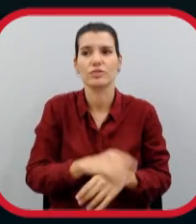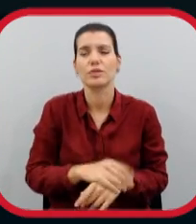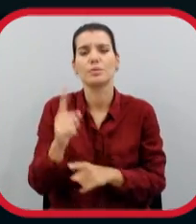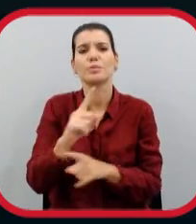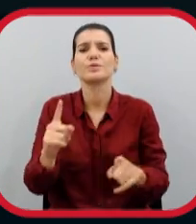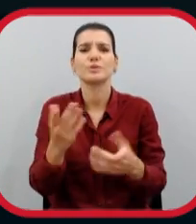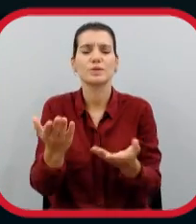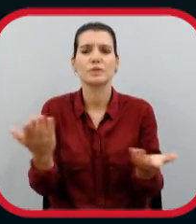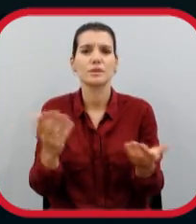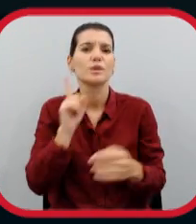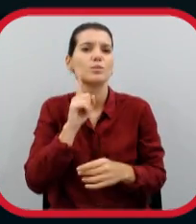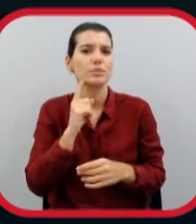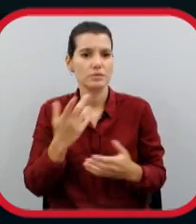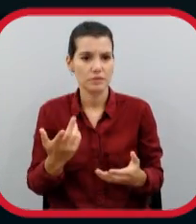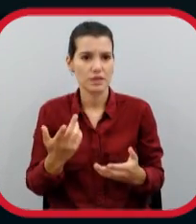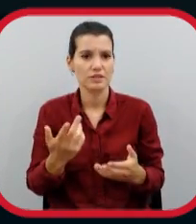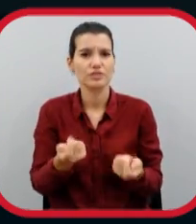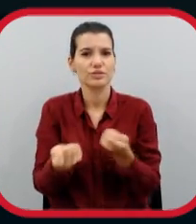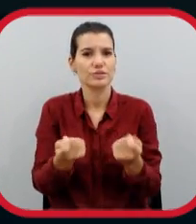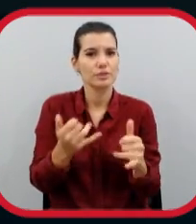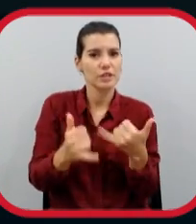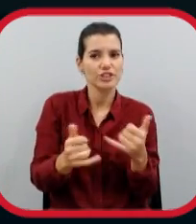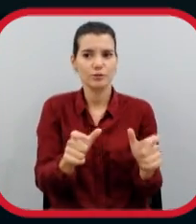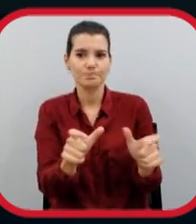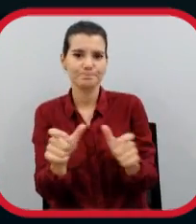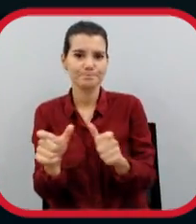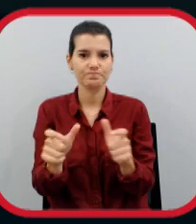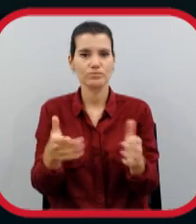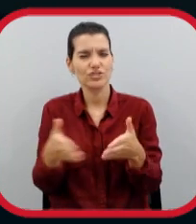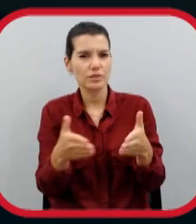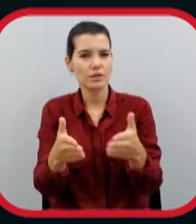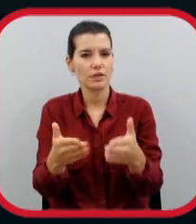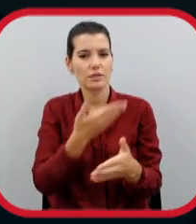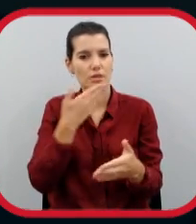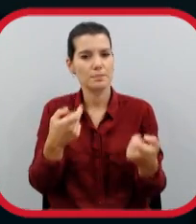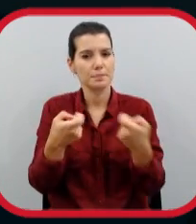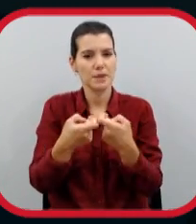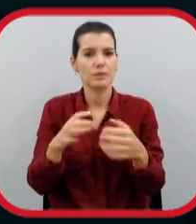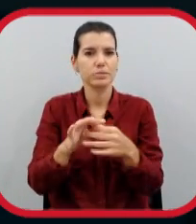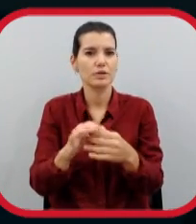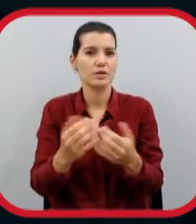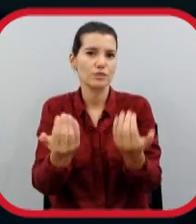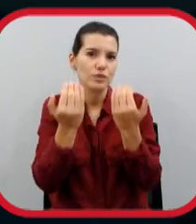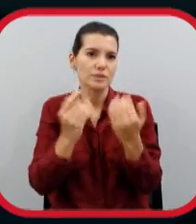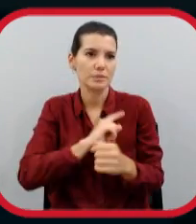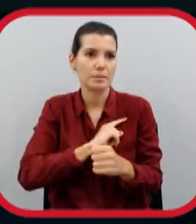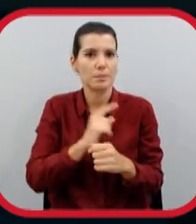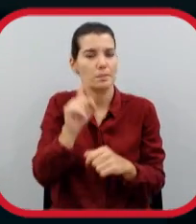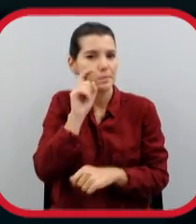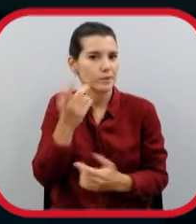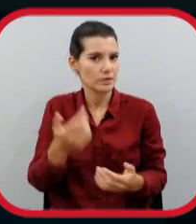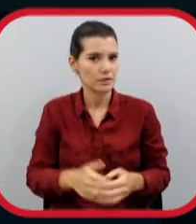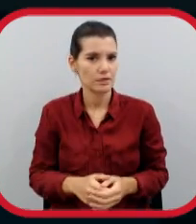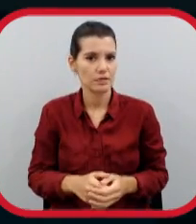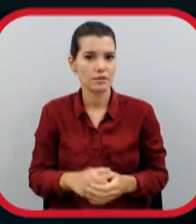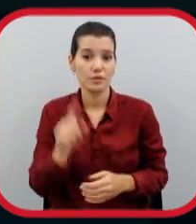E2. Professor José, neste sentido, qual é que é a importância do processo de gestão de risco para que exista uma estratégia mais adequada no que diz respeito à proteção